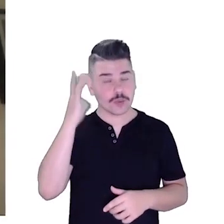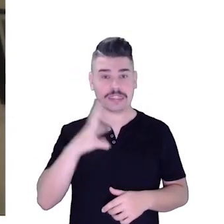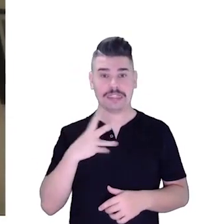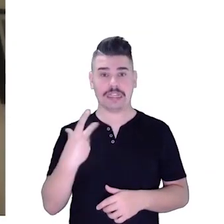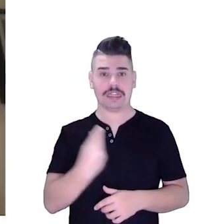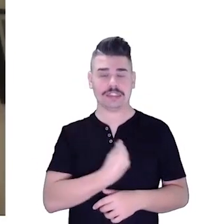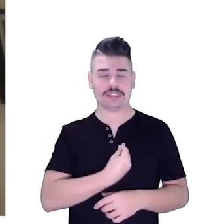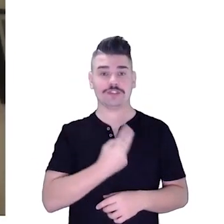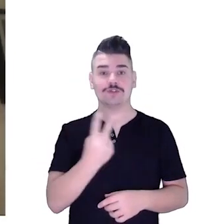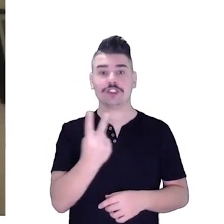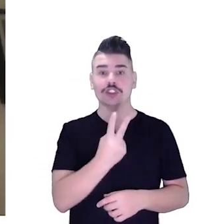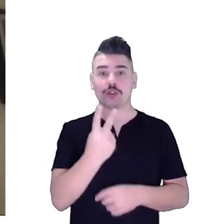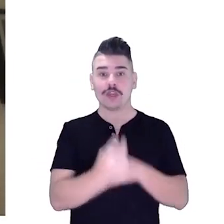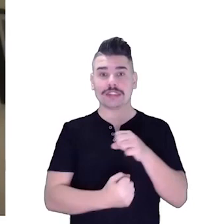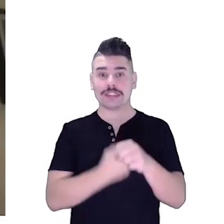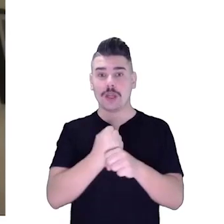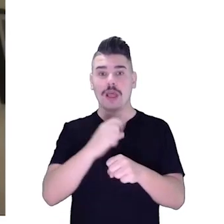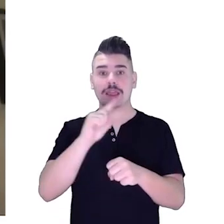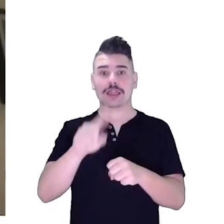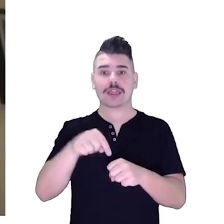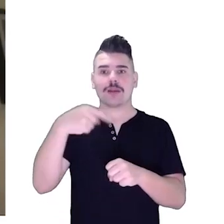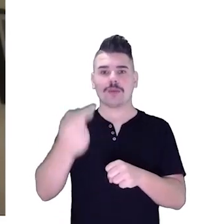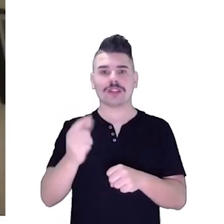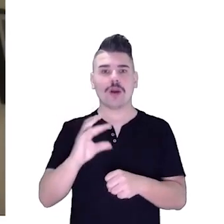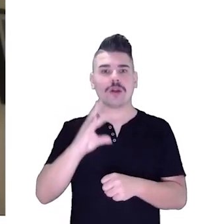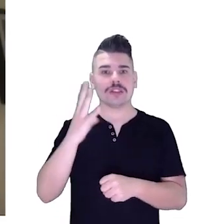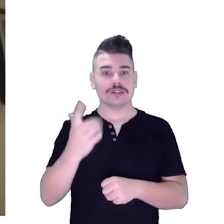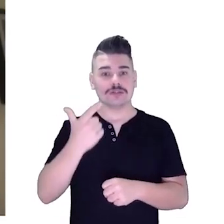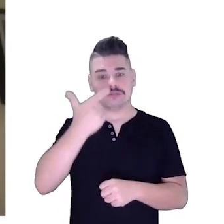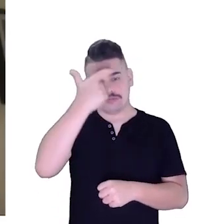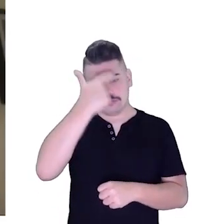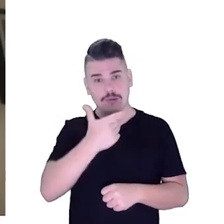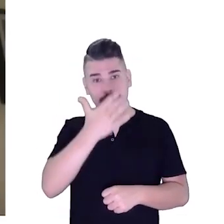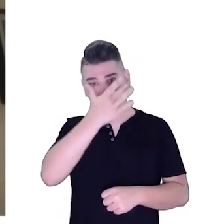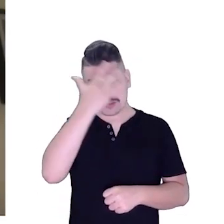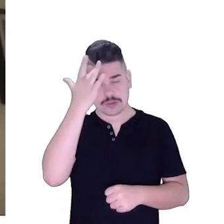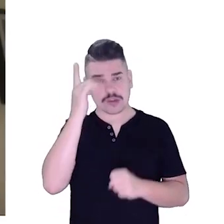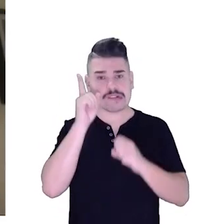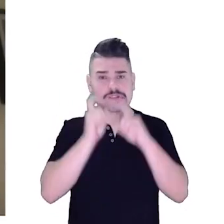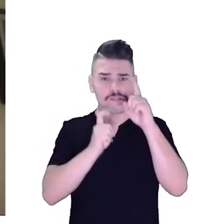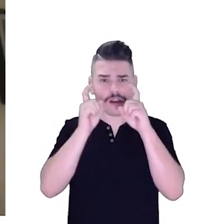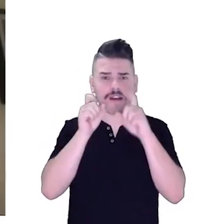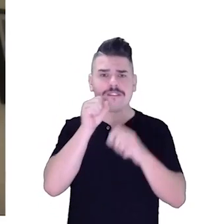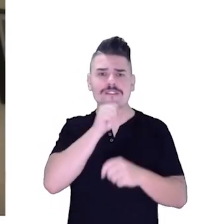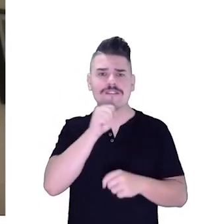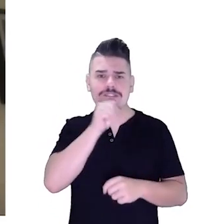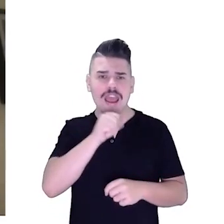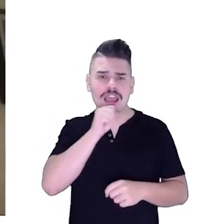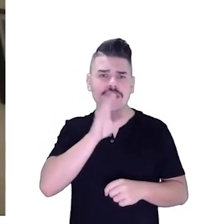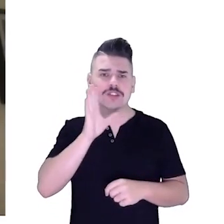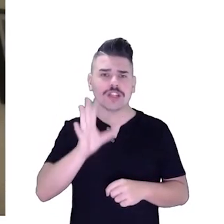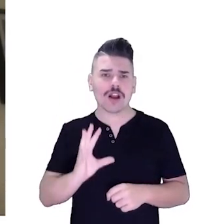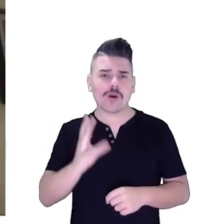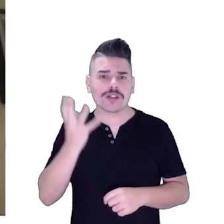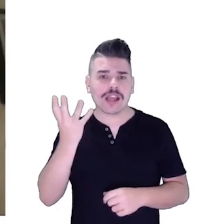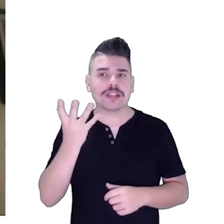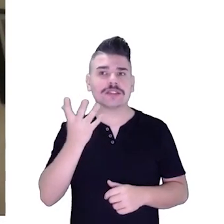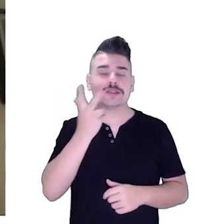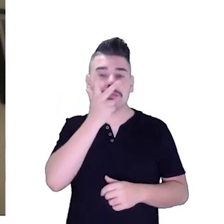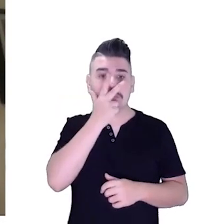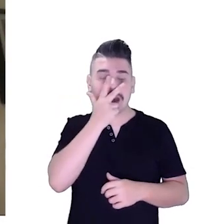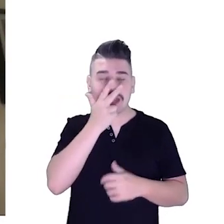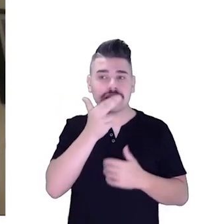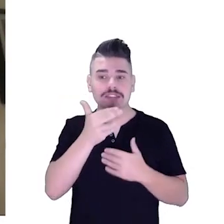traz pessoas 22 anos depois, né, e você tem um processo de envelhecimento aí, é como se